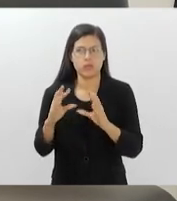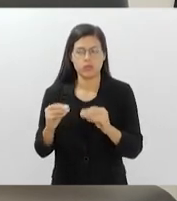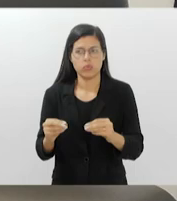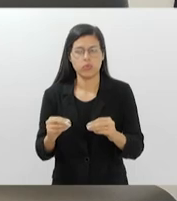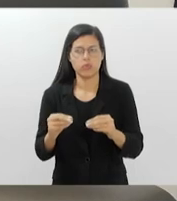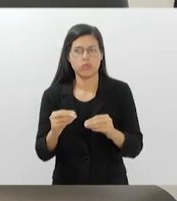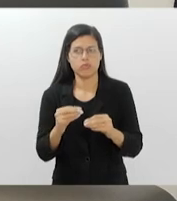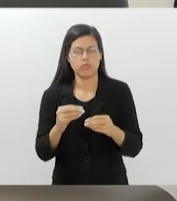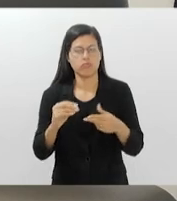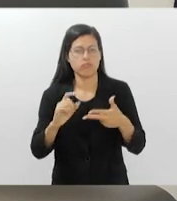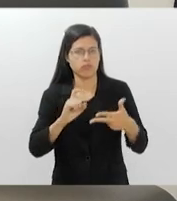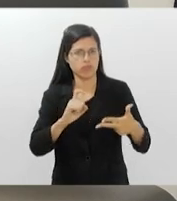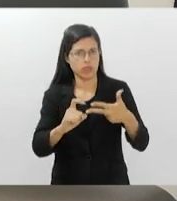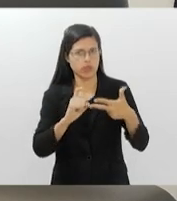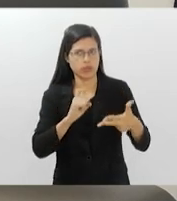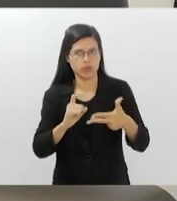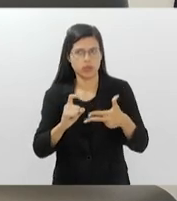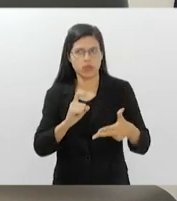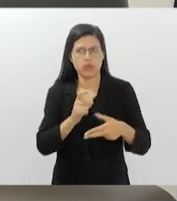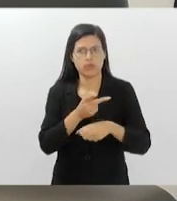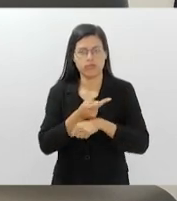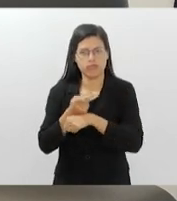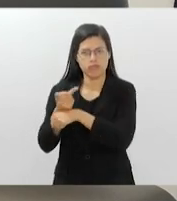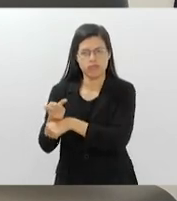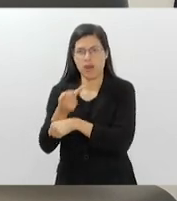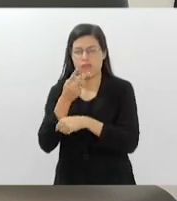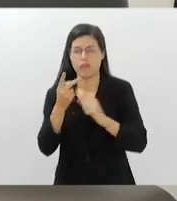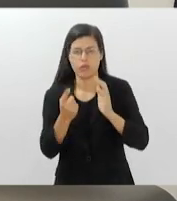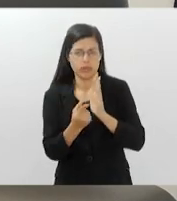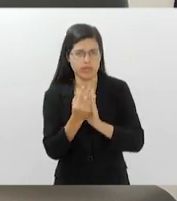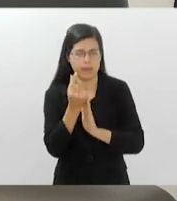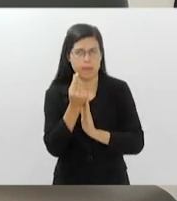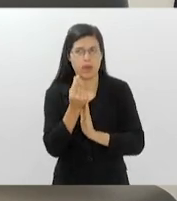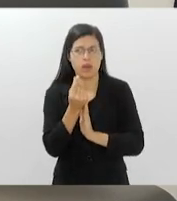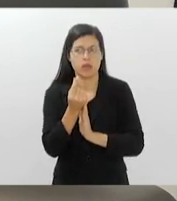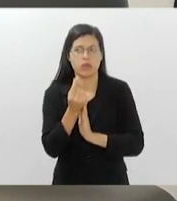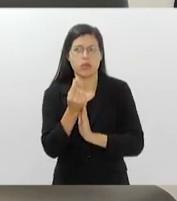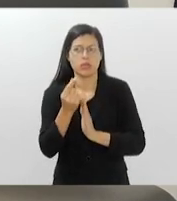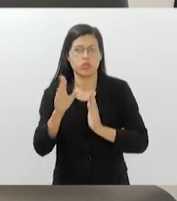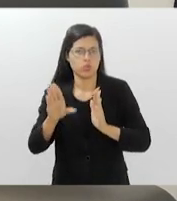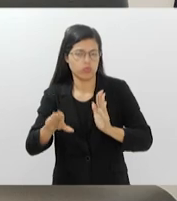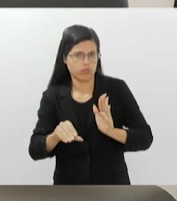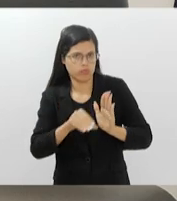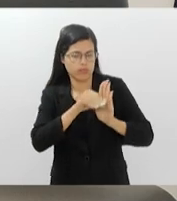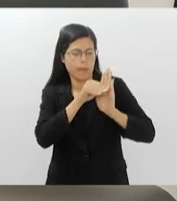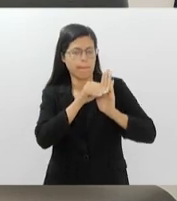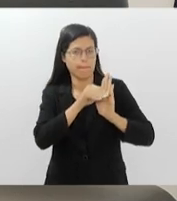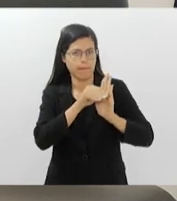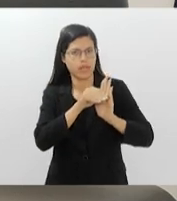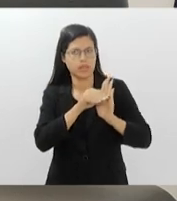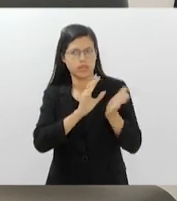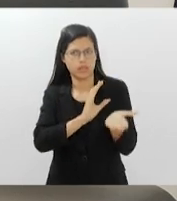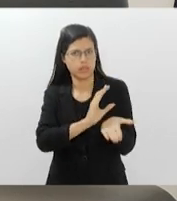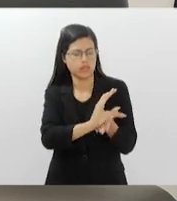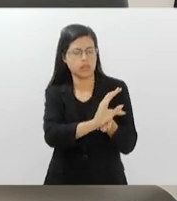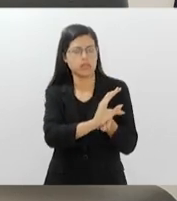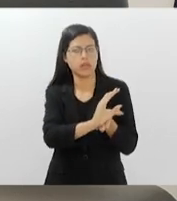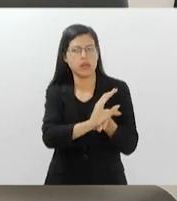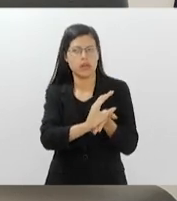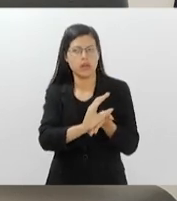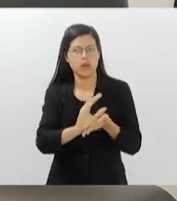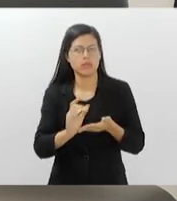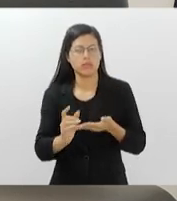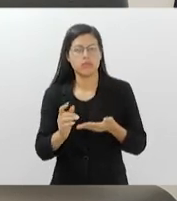Executivo para tratar de orçamento a gente tem colocado uma Emenda para tratar exatamente do